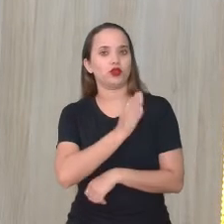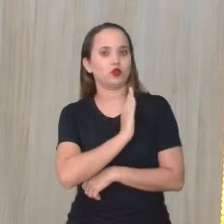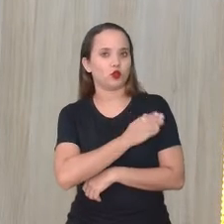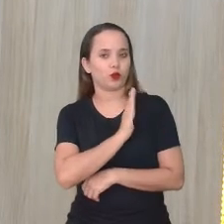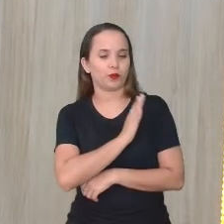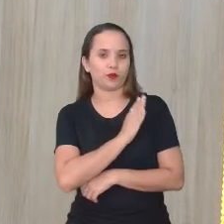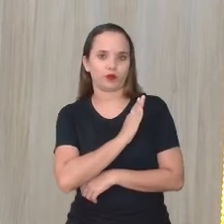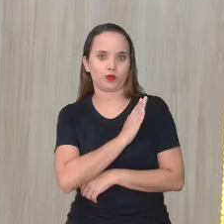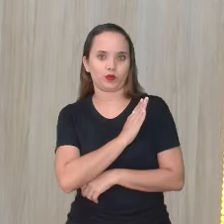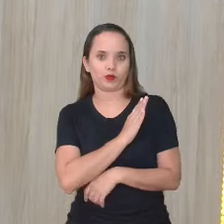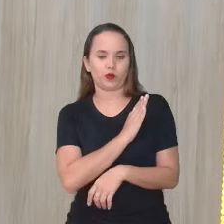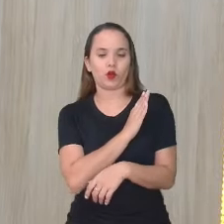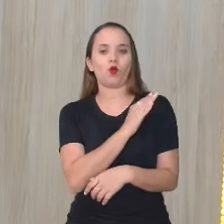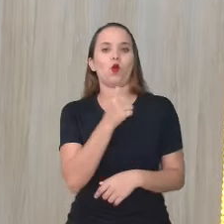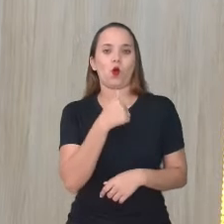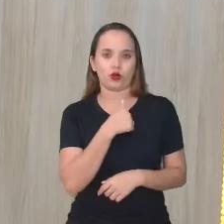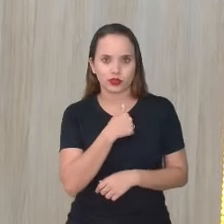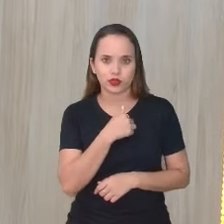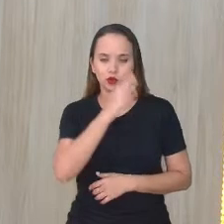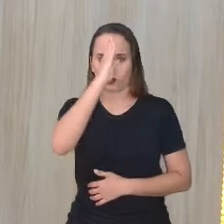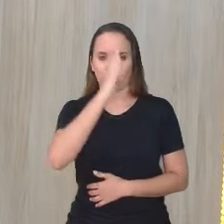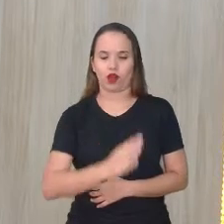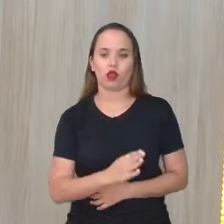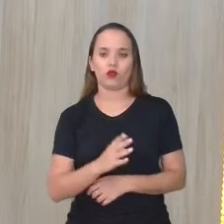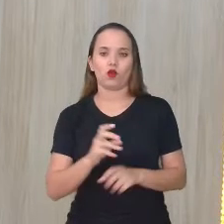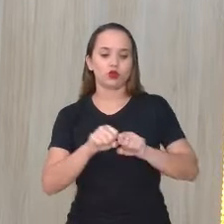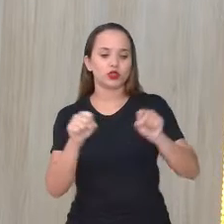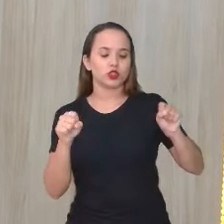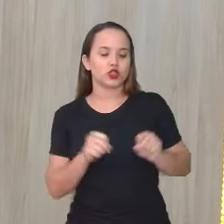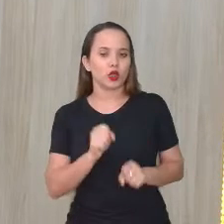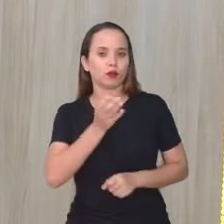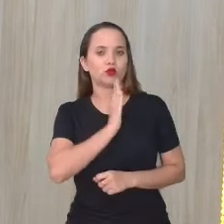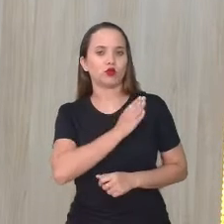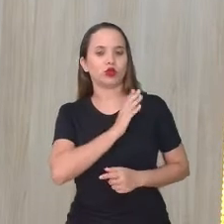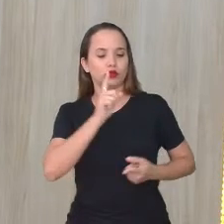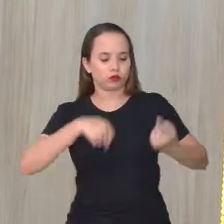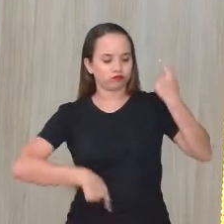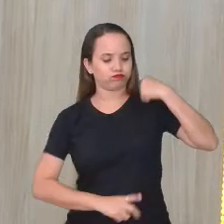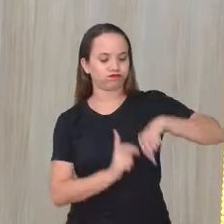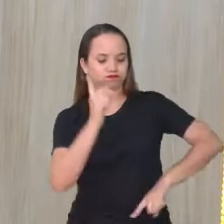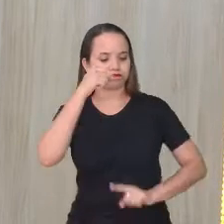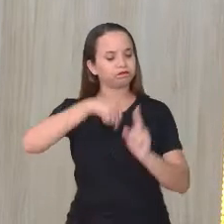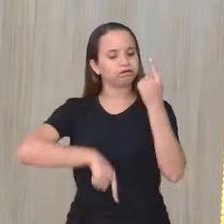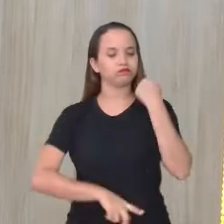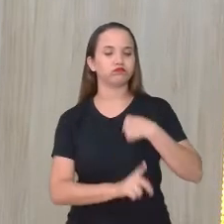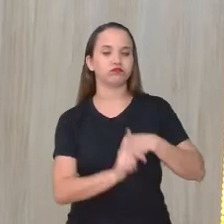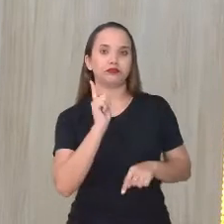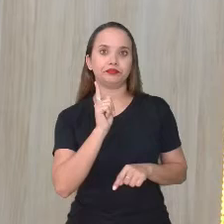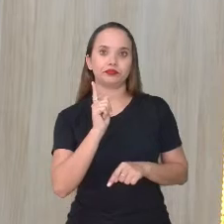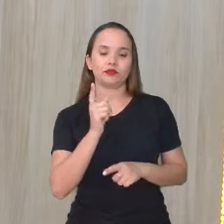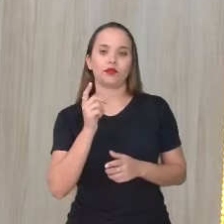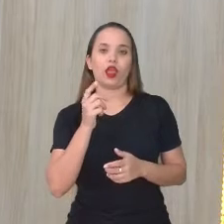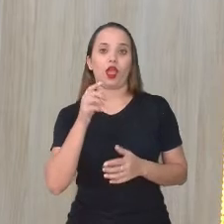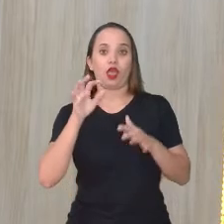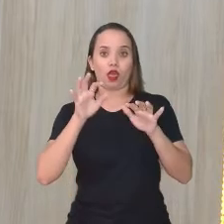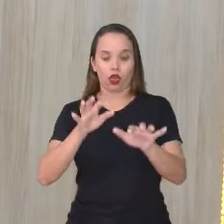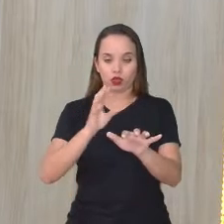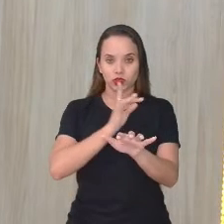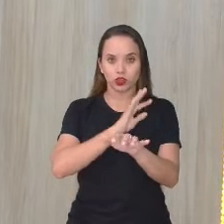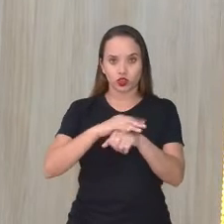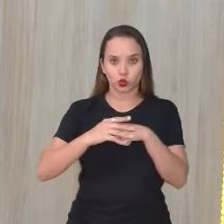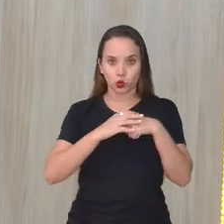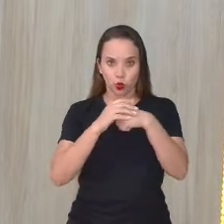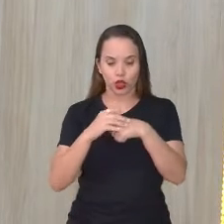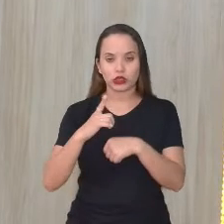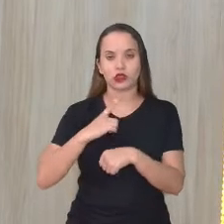coração, ligadas a esse sistema vascular. Essas doenças costumam acometer